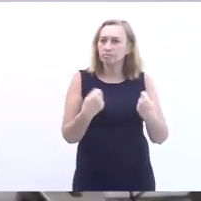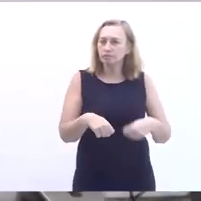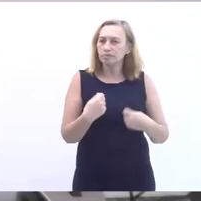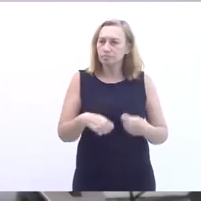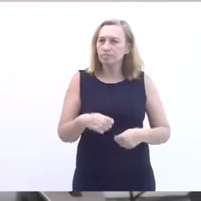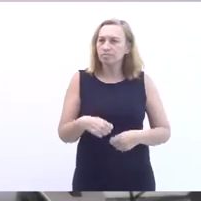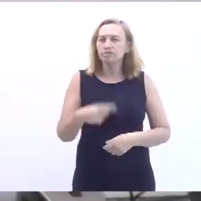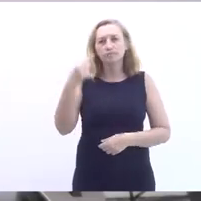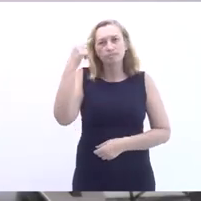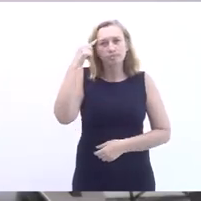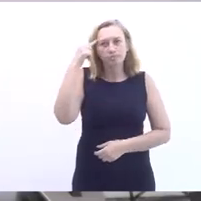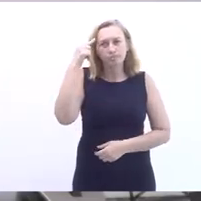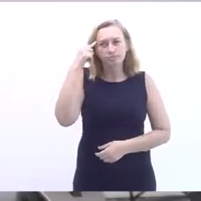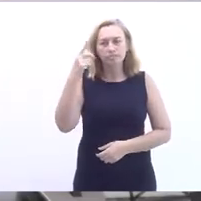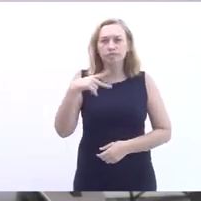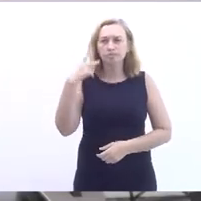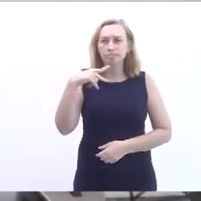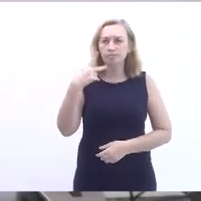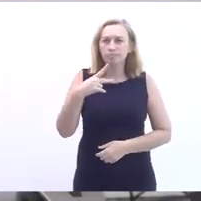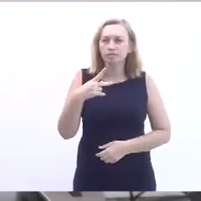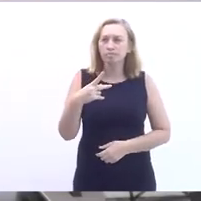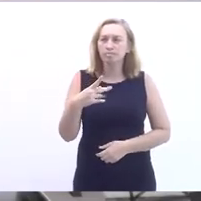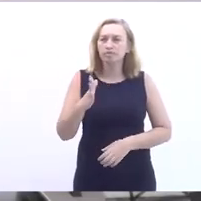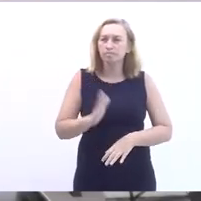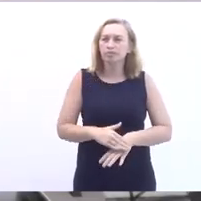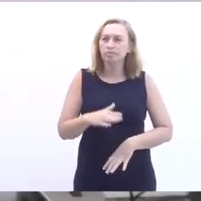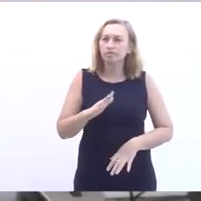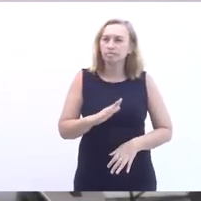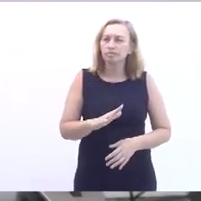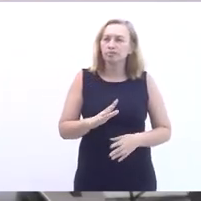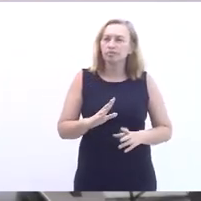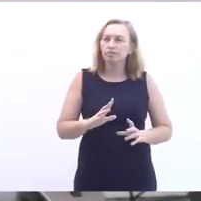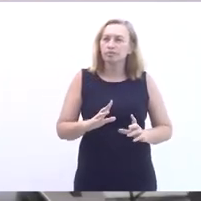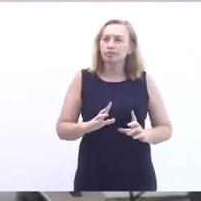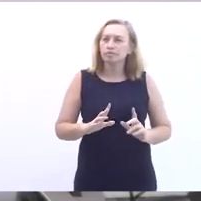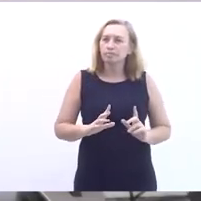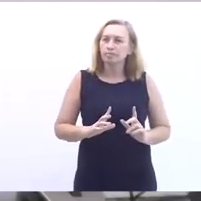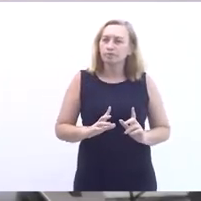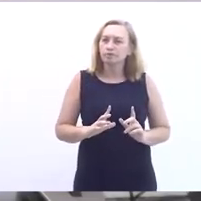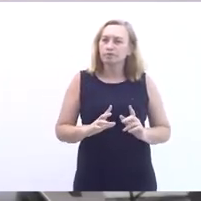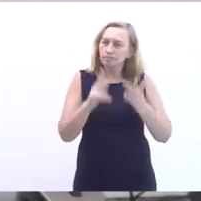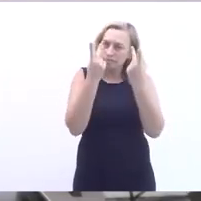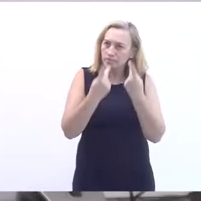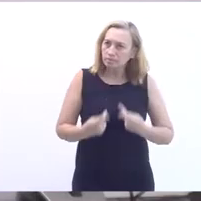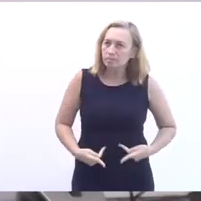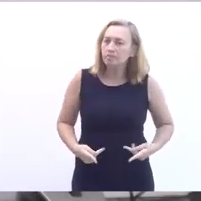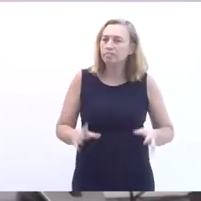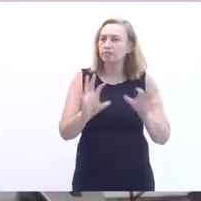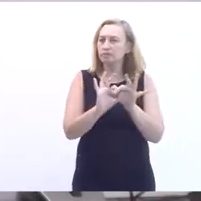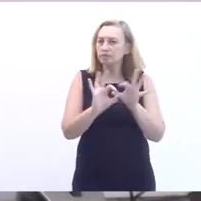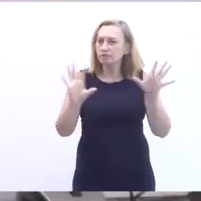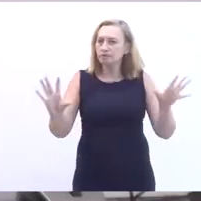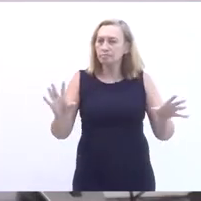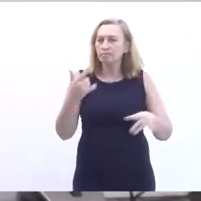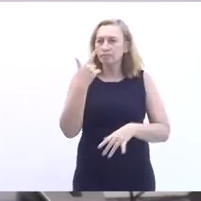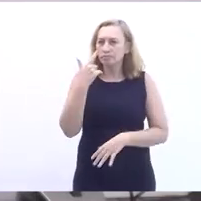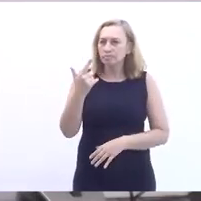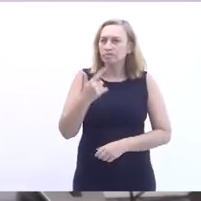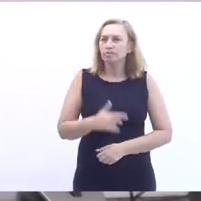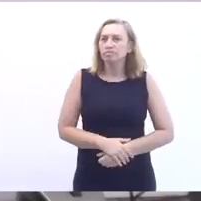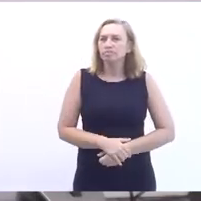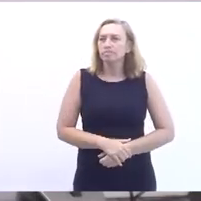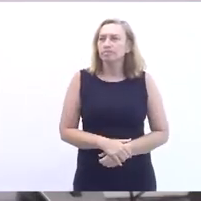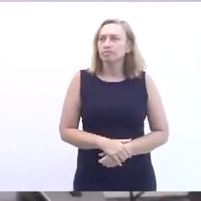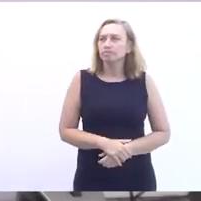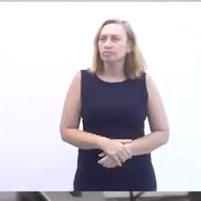de se repensar uma política pública que seja mais racional que seja mais democrática e nelas vemos está